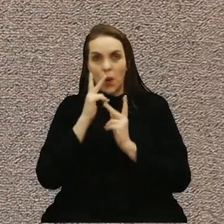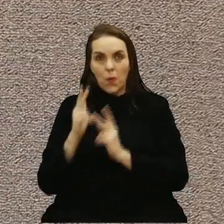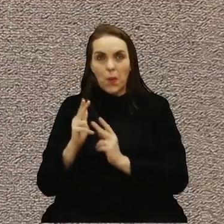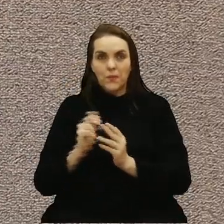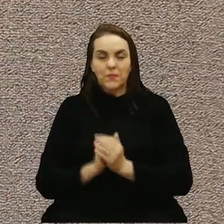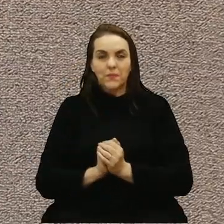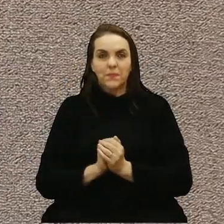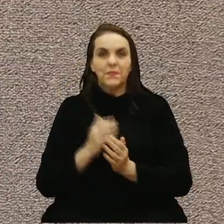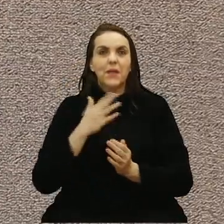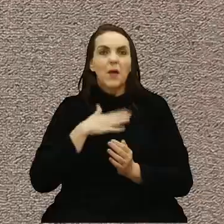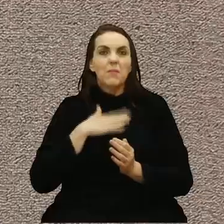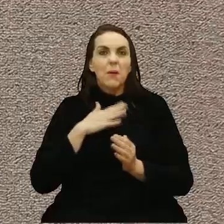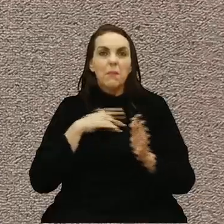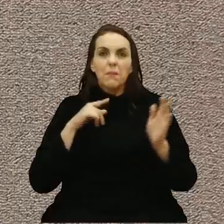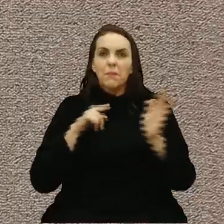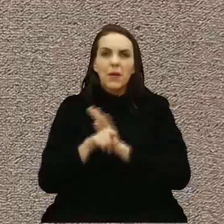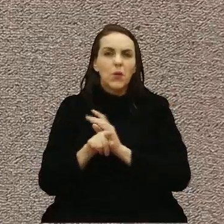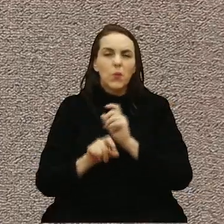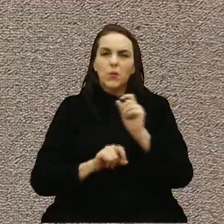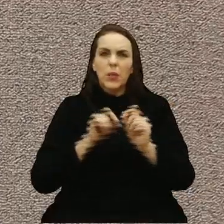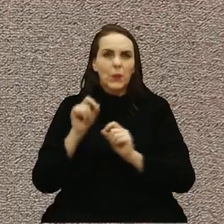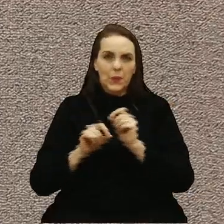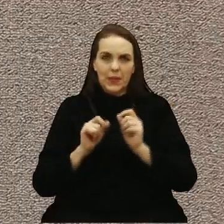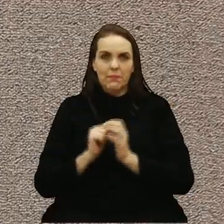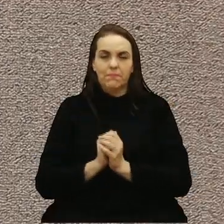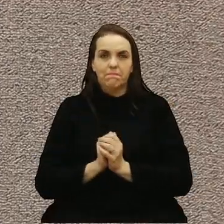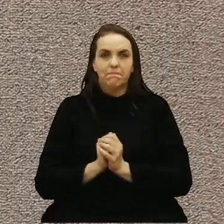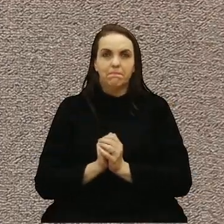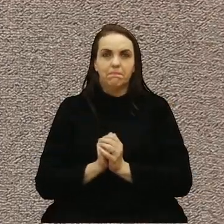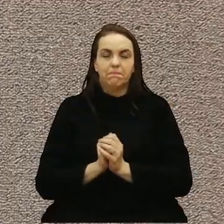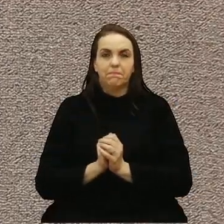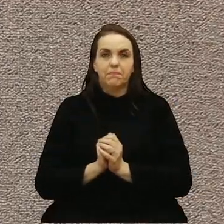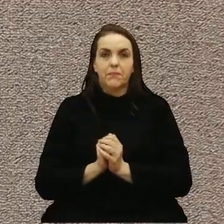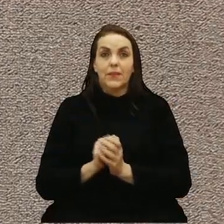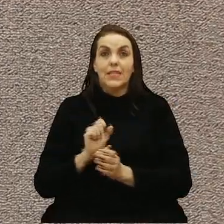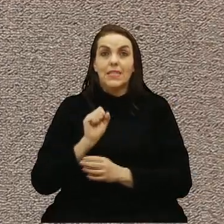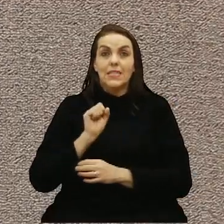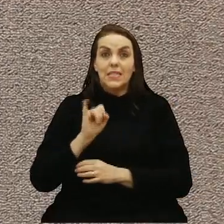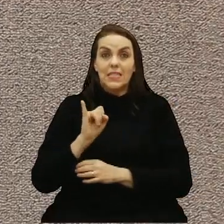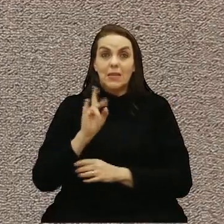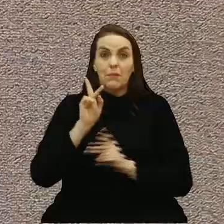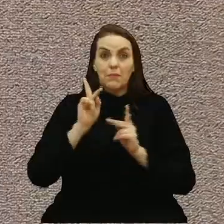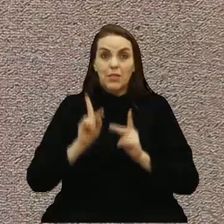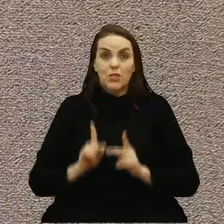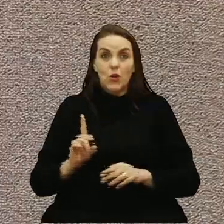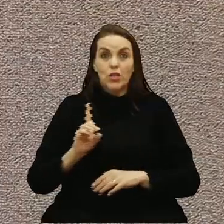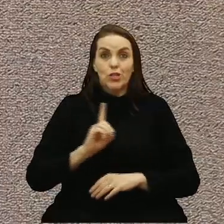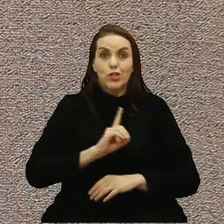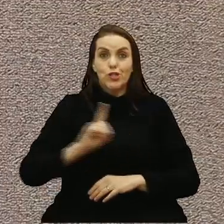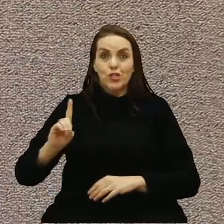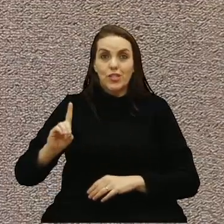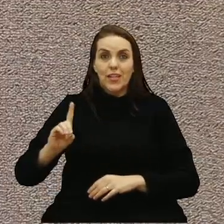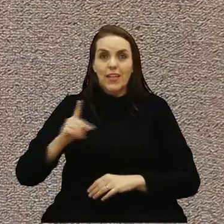A pergunta que fica no ar, presidente, é se fosse alguém de direita que tivesse falado isso.